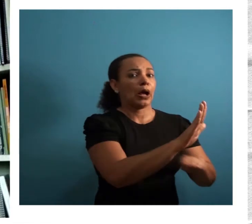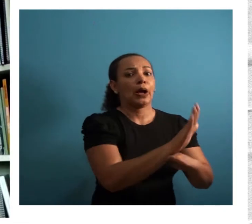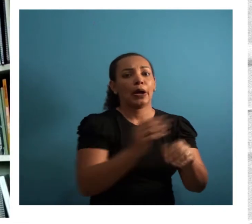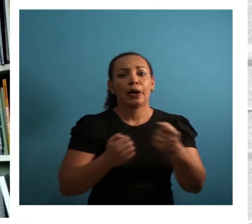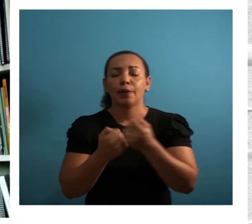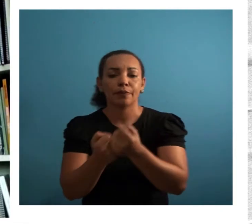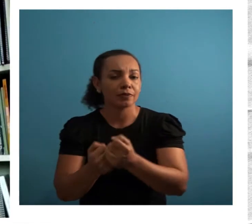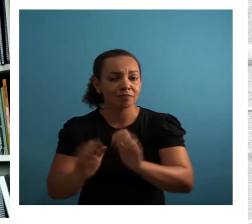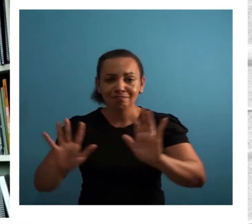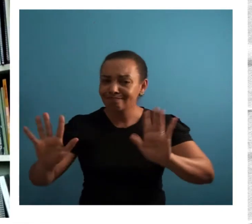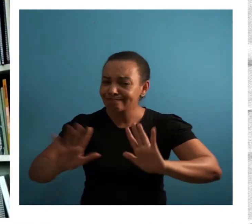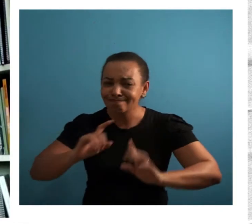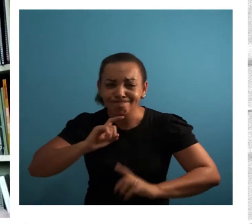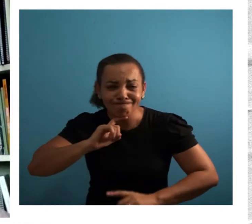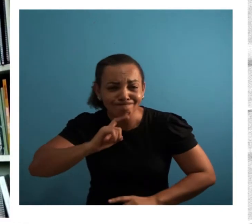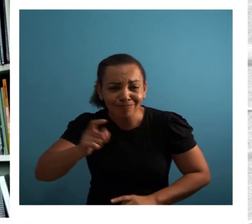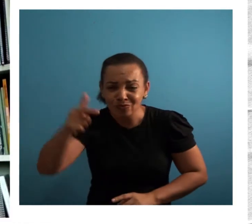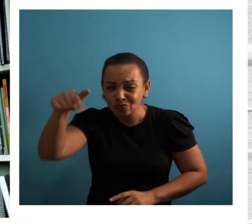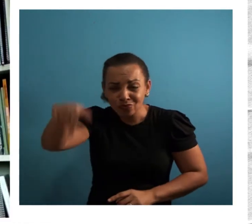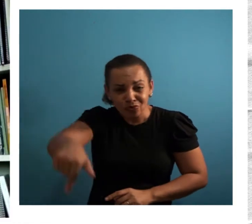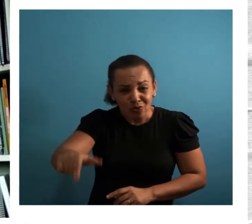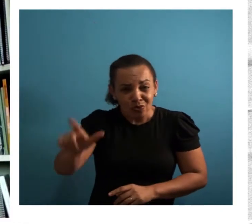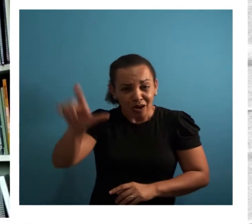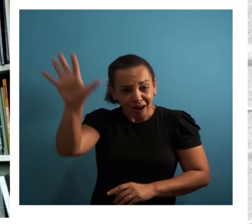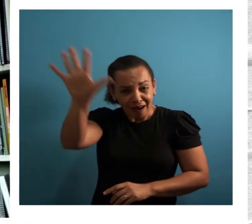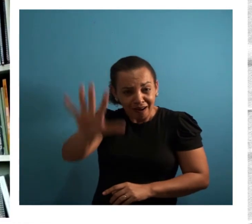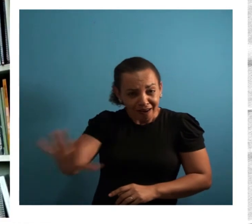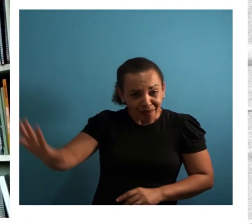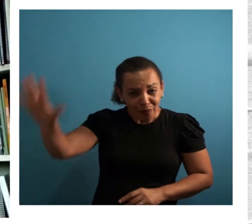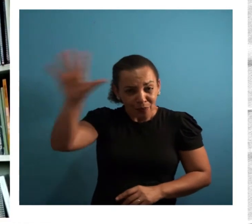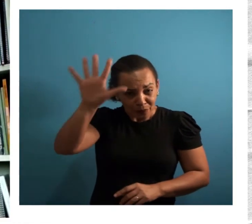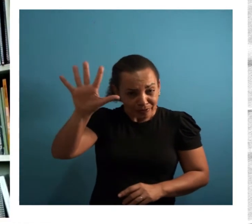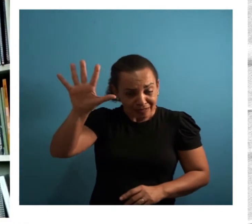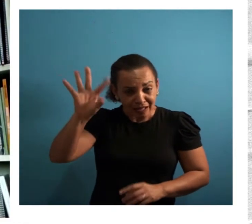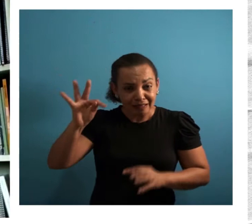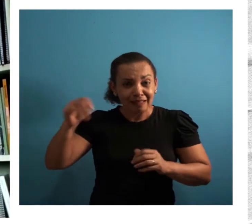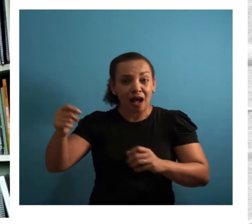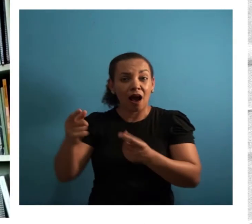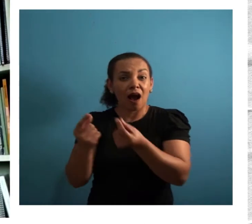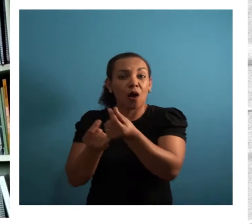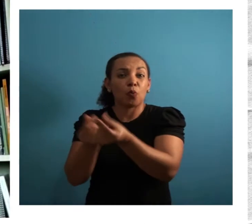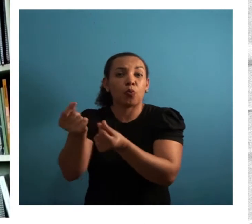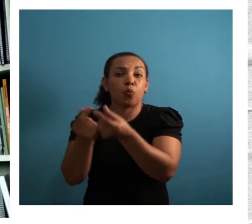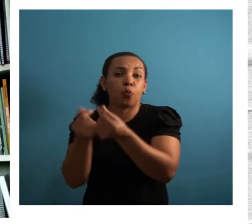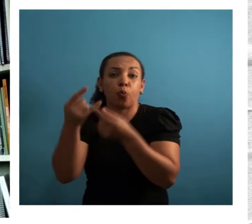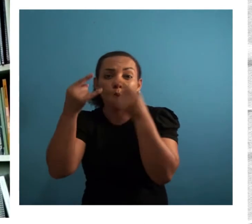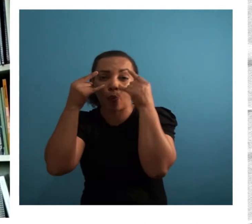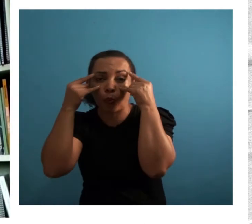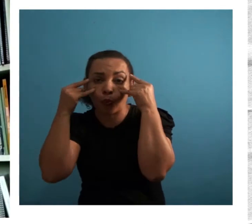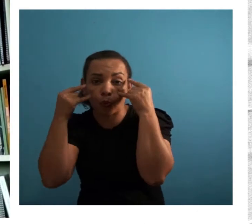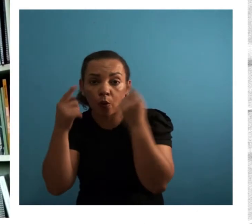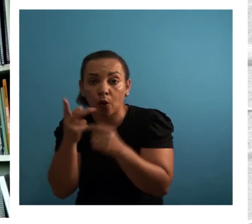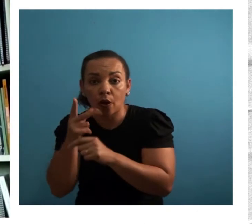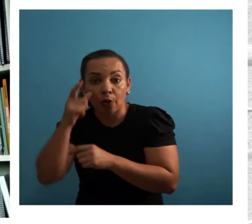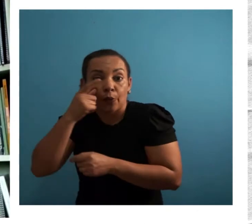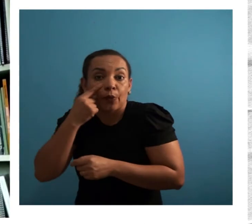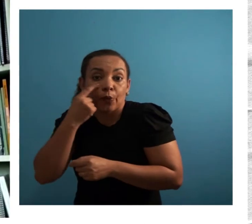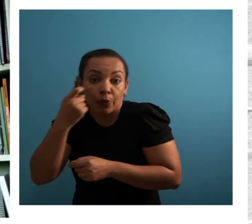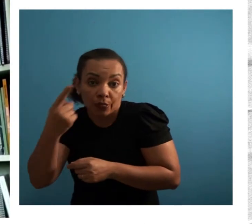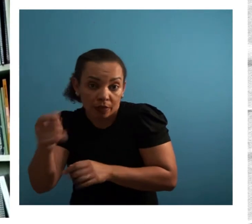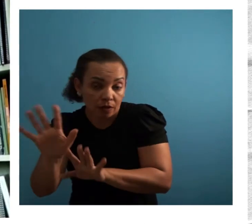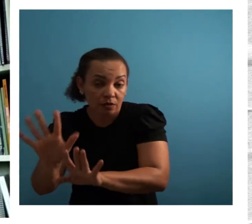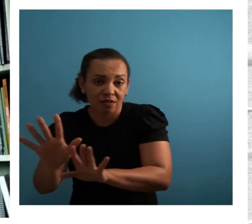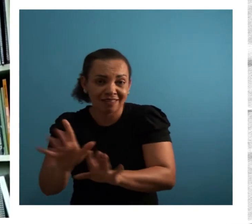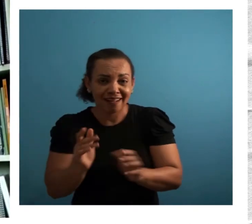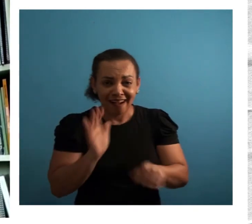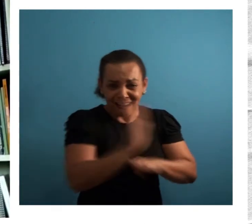mais dúvida de que isso não e o estado está em função do funcionamento do capitalismo e não em funcionamento da luta dos